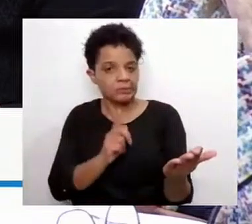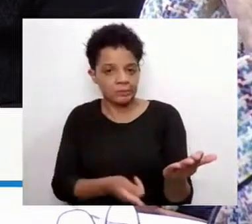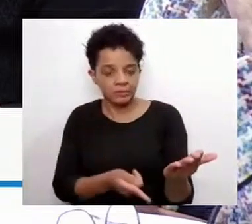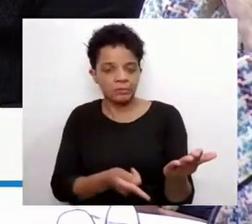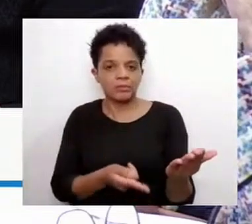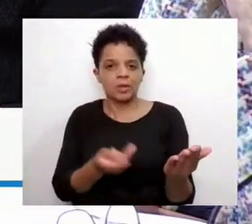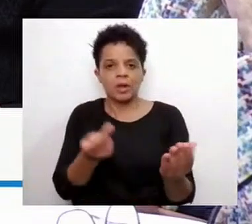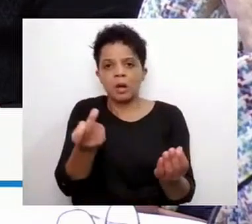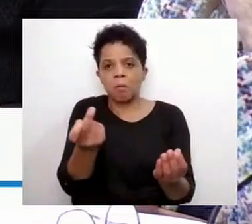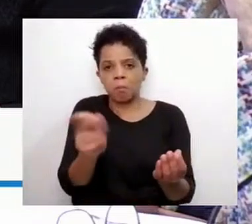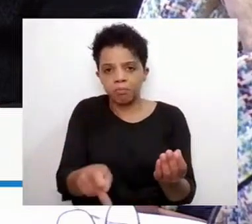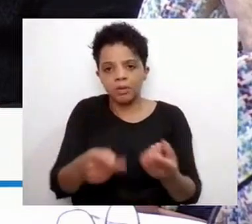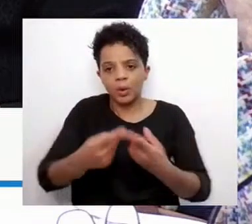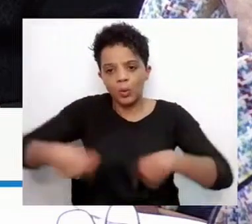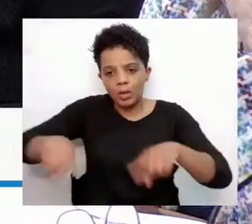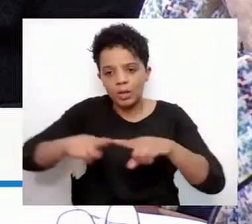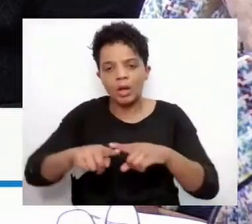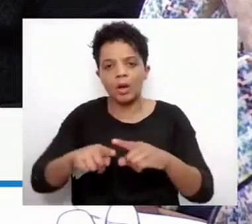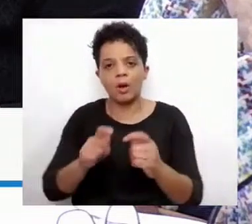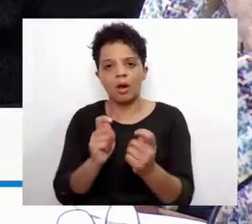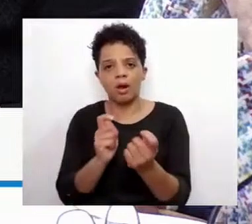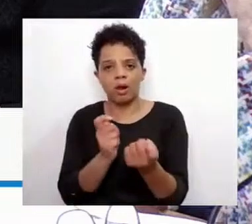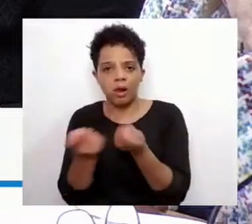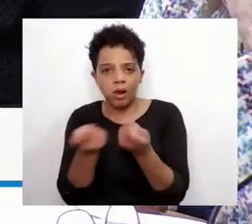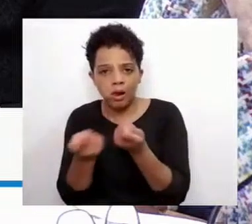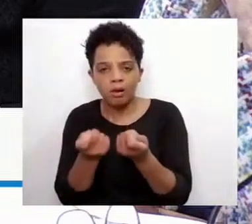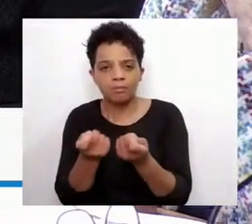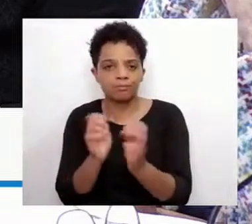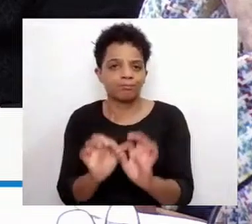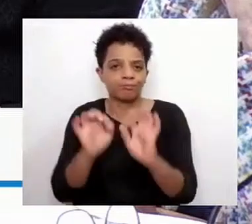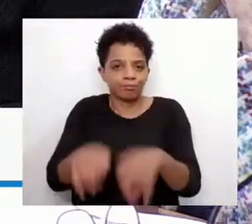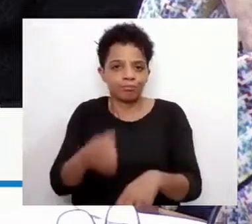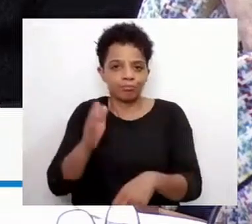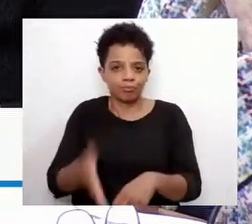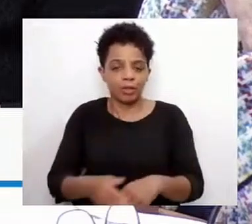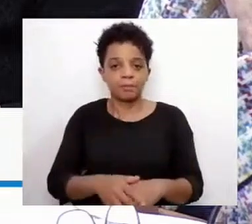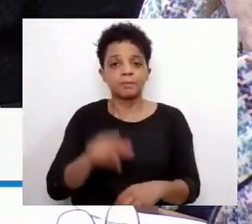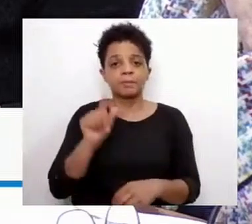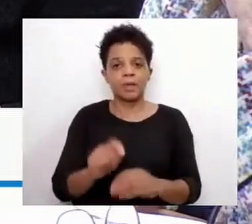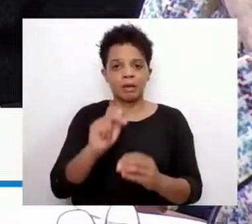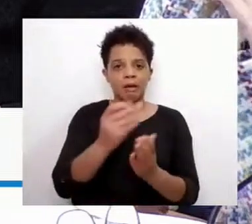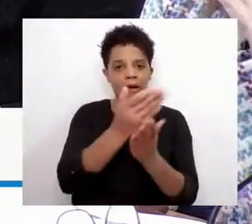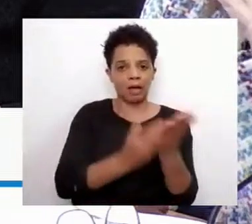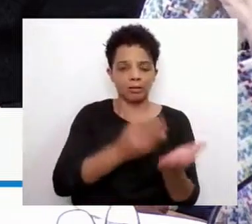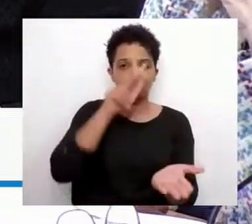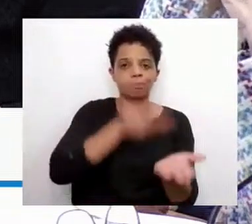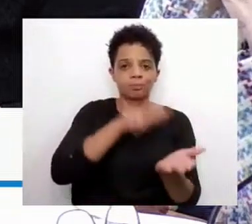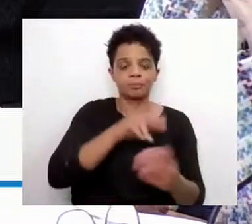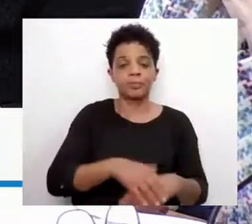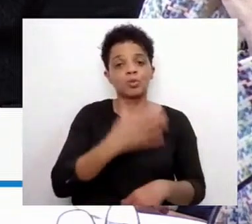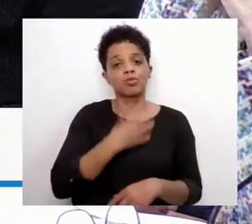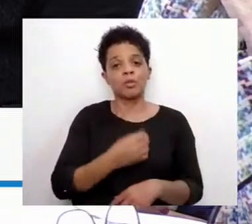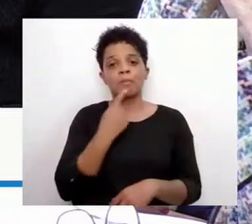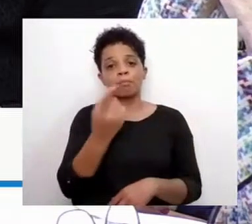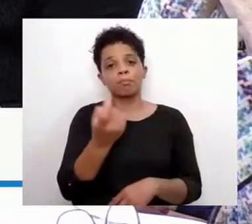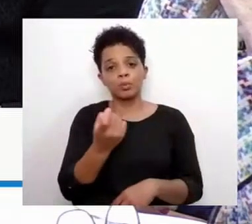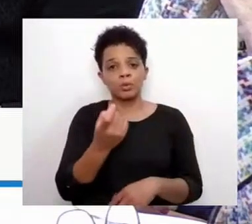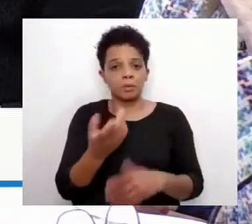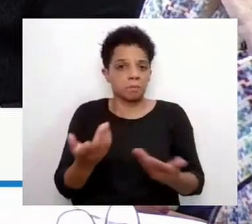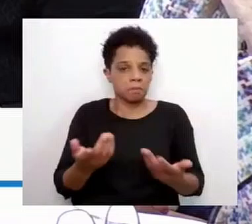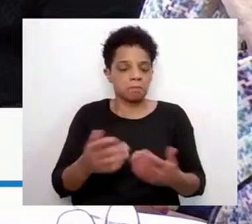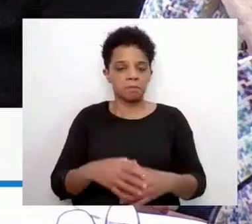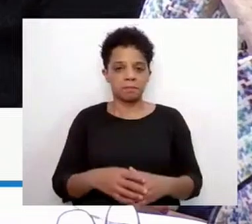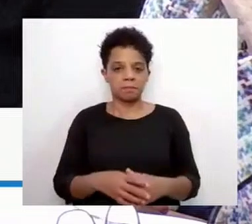ocorrência de reuniões de concertação que já foram terminadas e até com atas aprovadas e gostaria de saber,